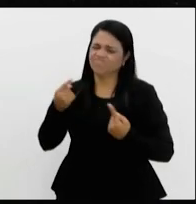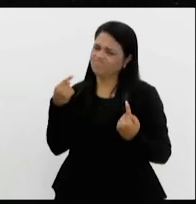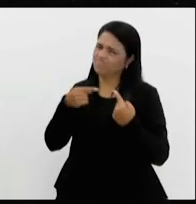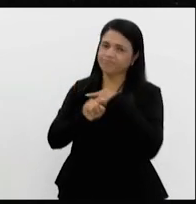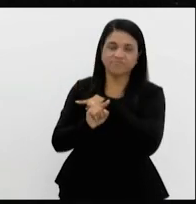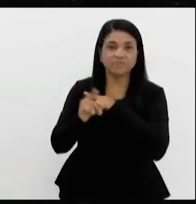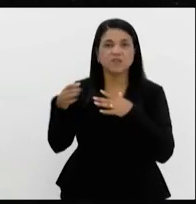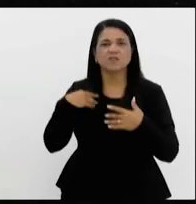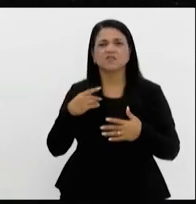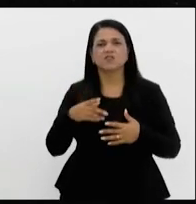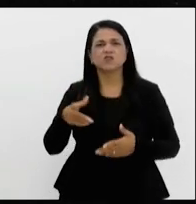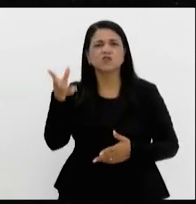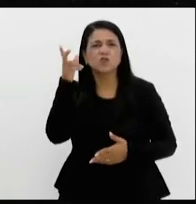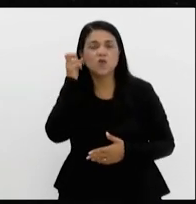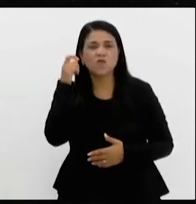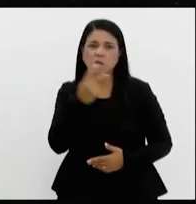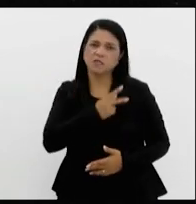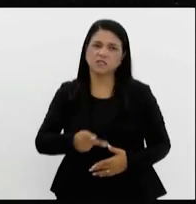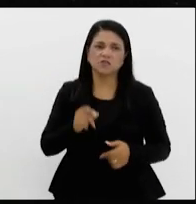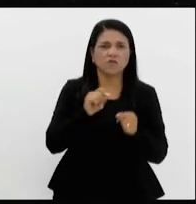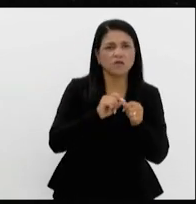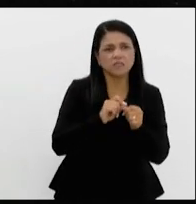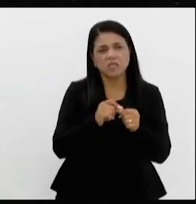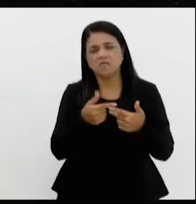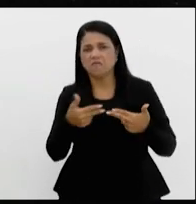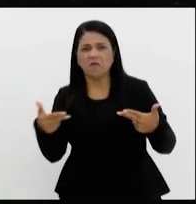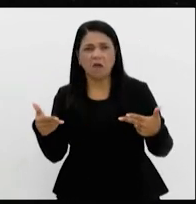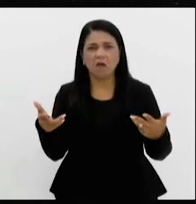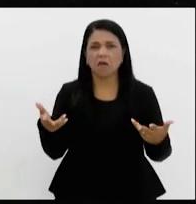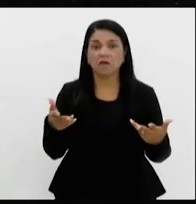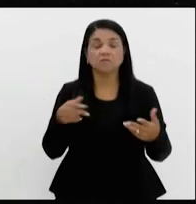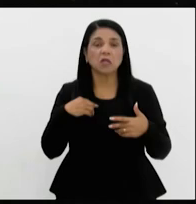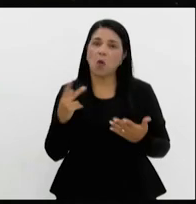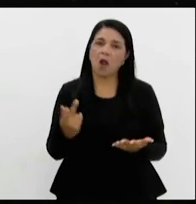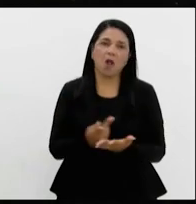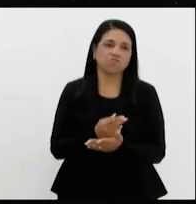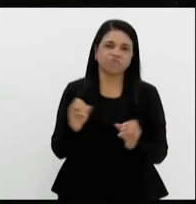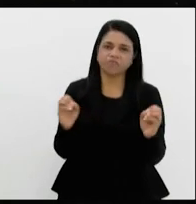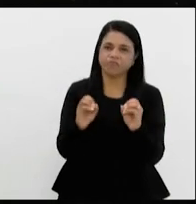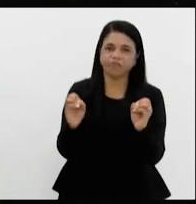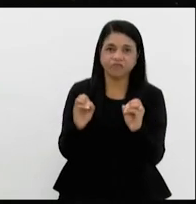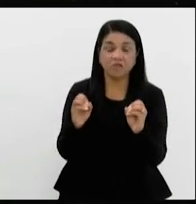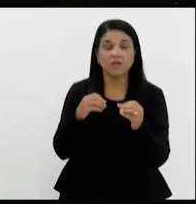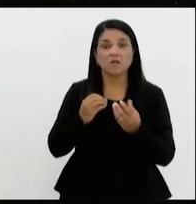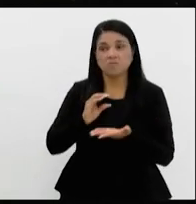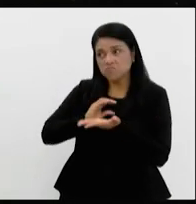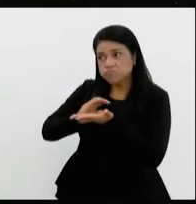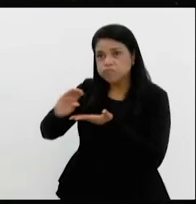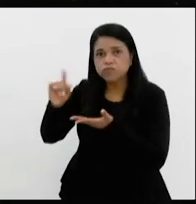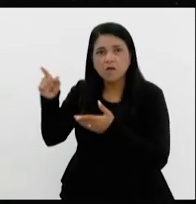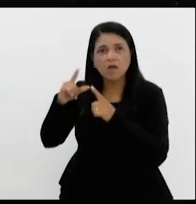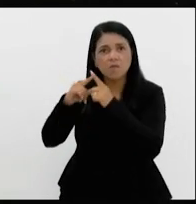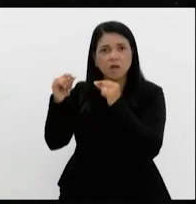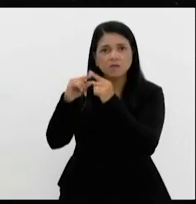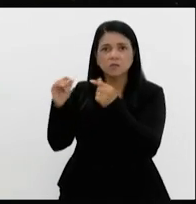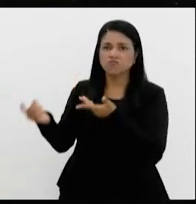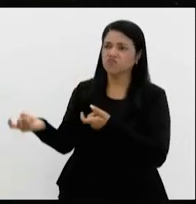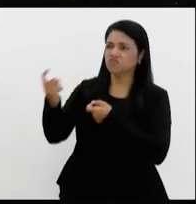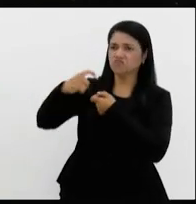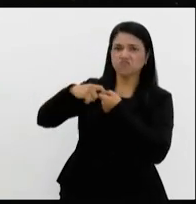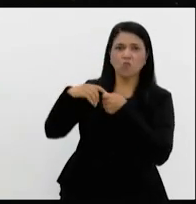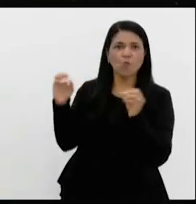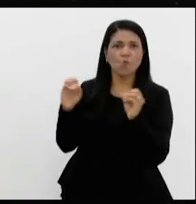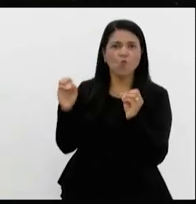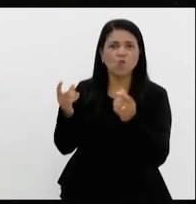que vão fazer, acontecer, mas, infelizmente, isso não acontece. E nós mandamos muito dinheiro para Brasília e pouco retorna para a gente. E,